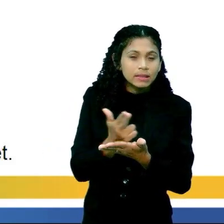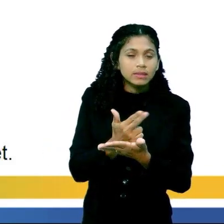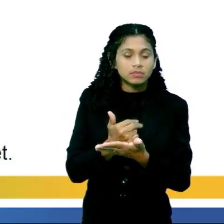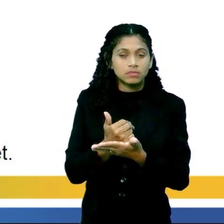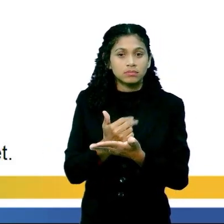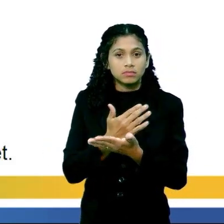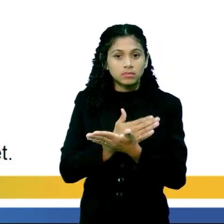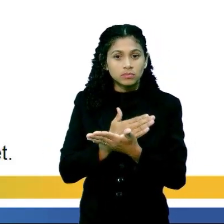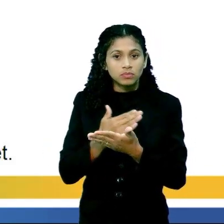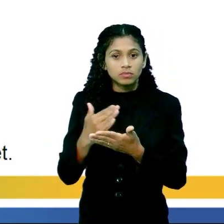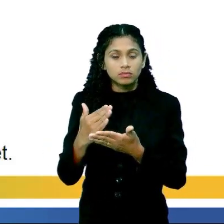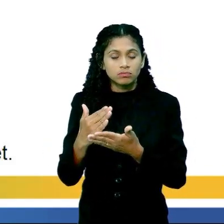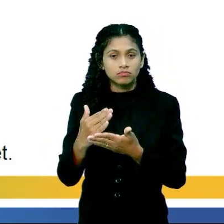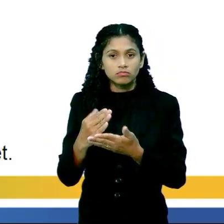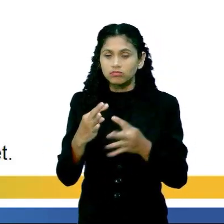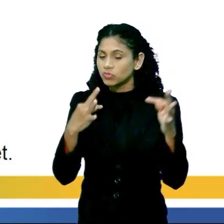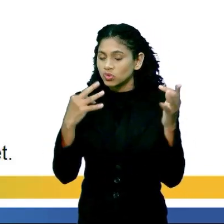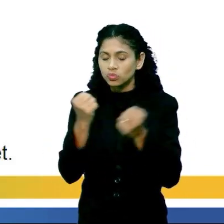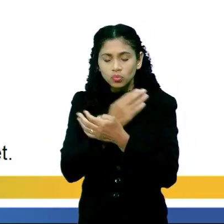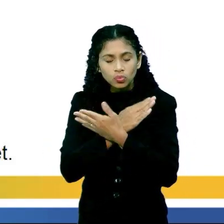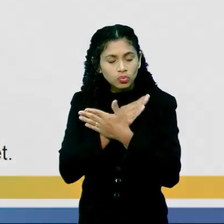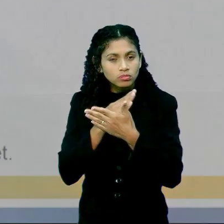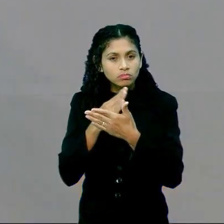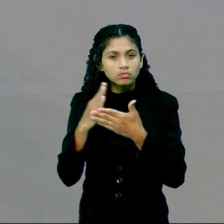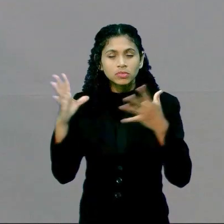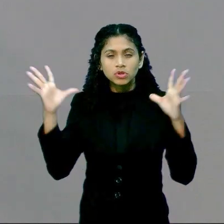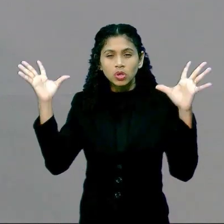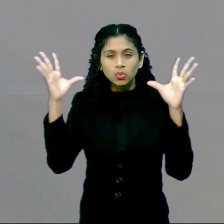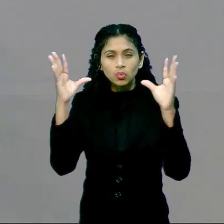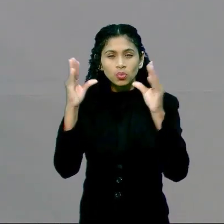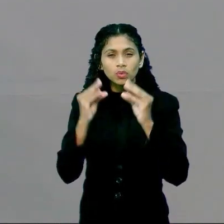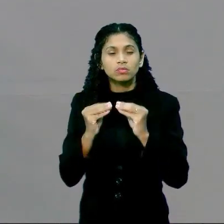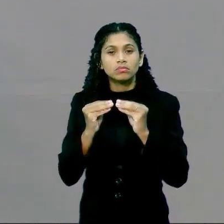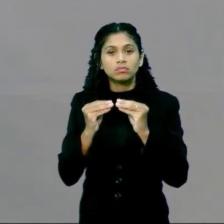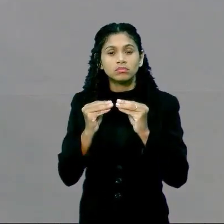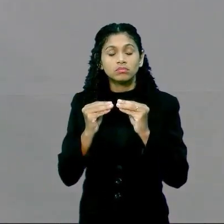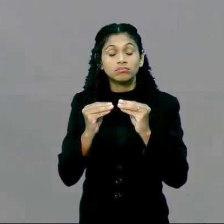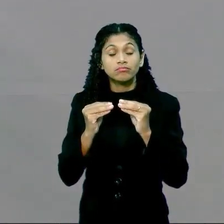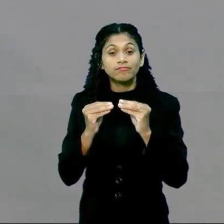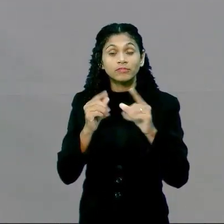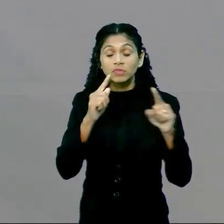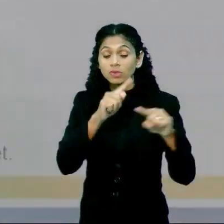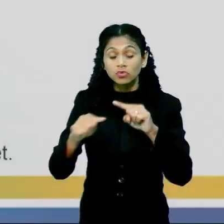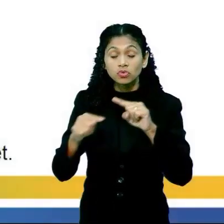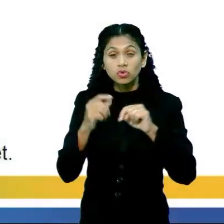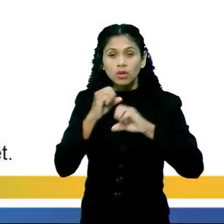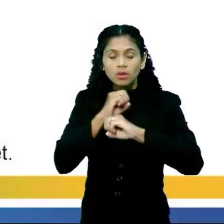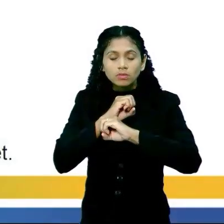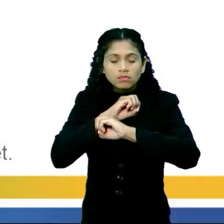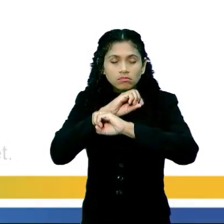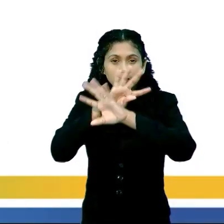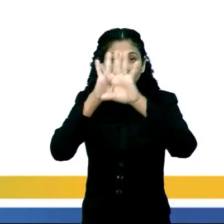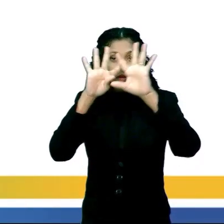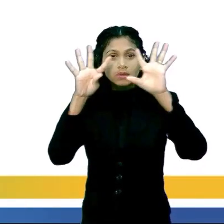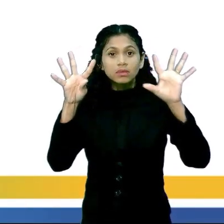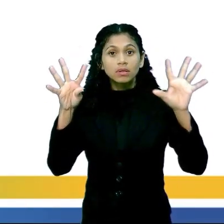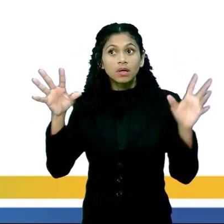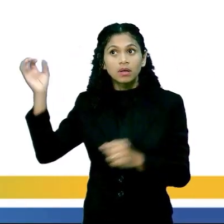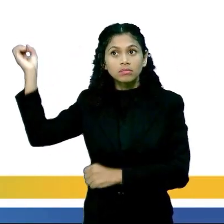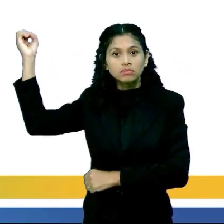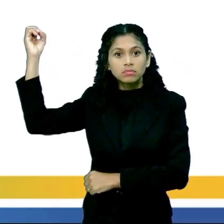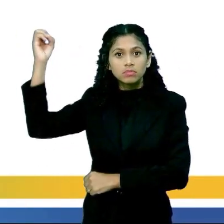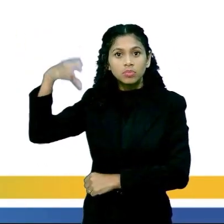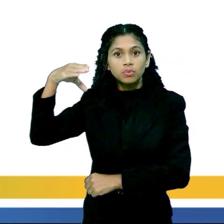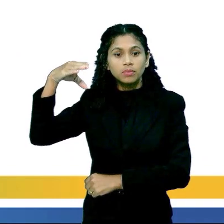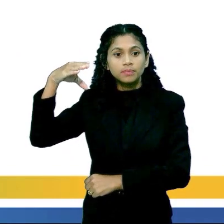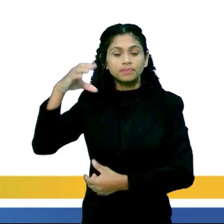tudo no início é escuro e que as coisas só se revelam com o acender da luz, tá? Então, nossa